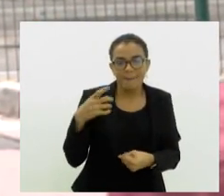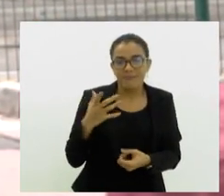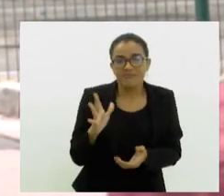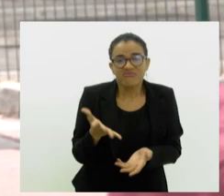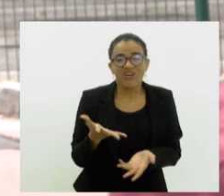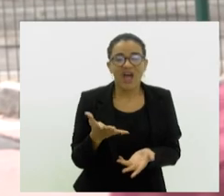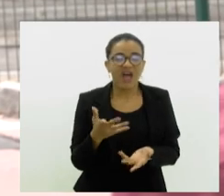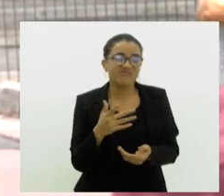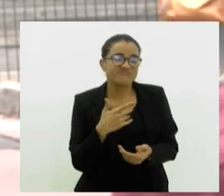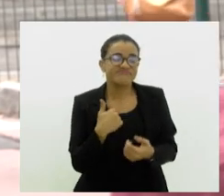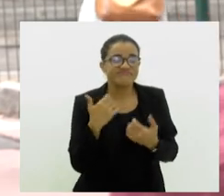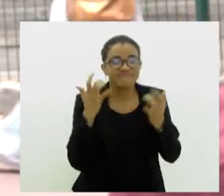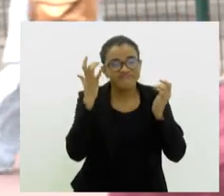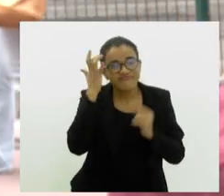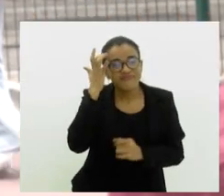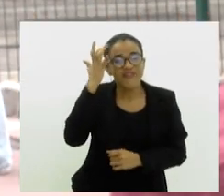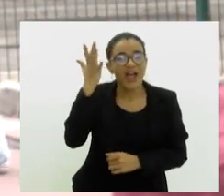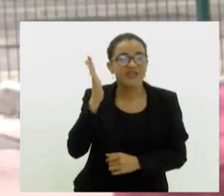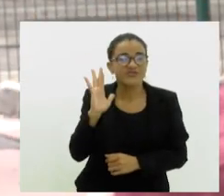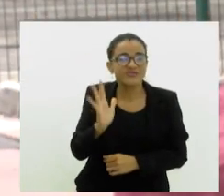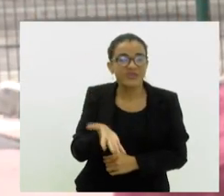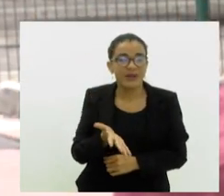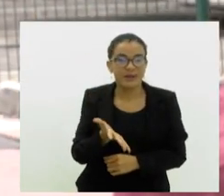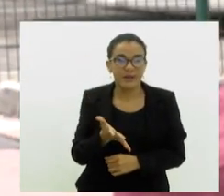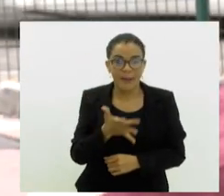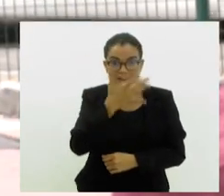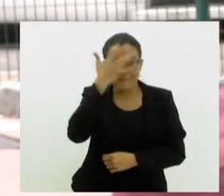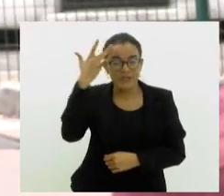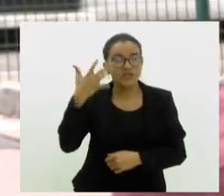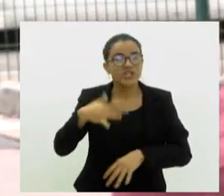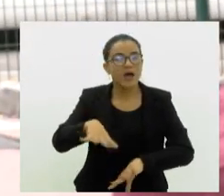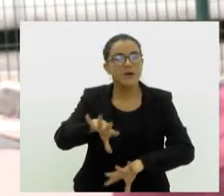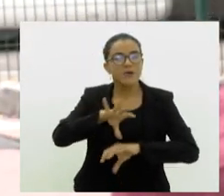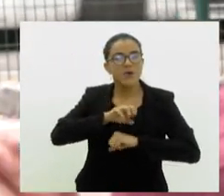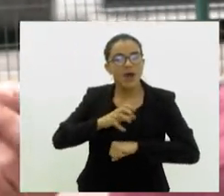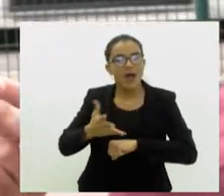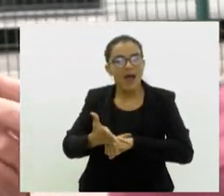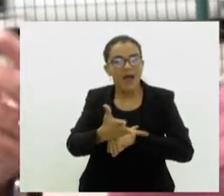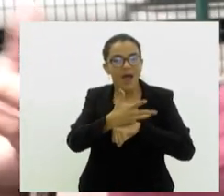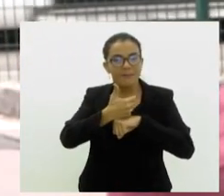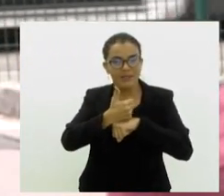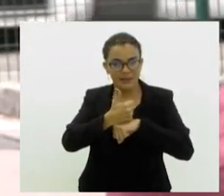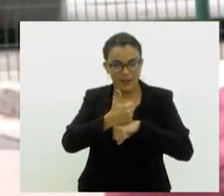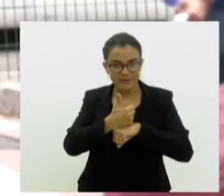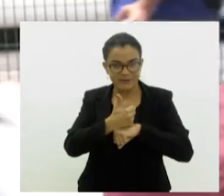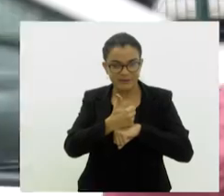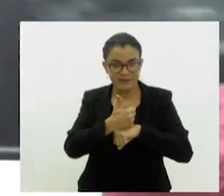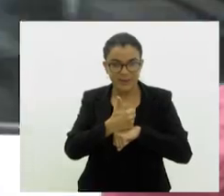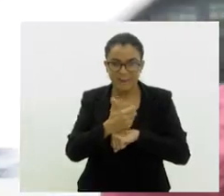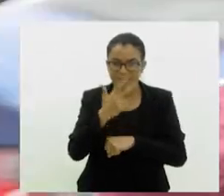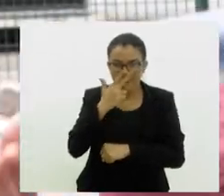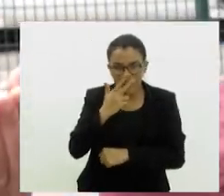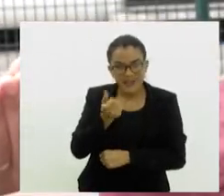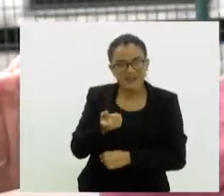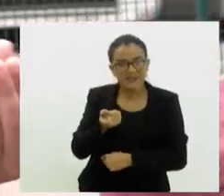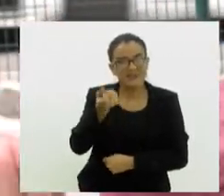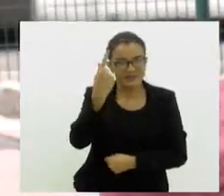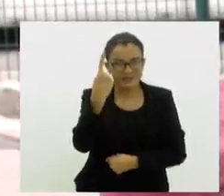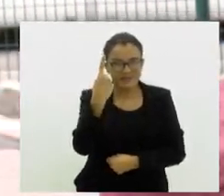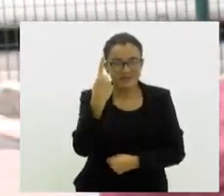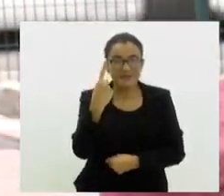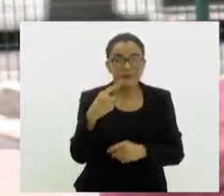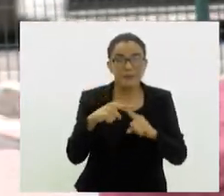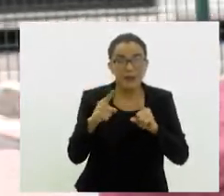fazendo como deveria fazer. Quando, na verdade, aquela pessoa já domina a habilidade. Então, por mais estranho que pareça,